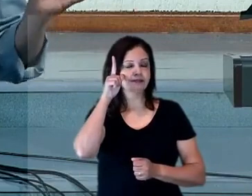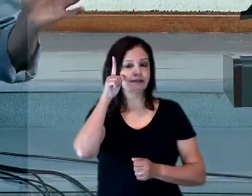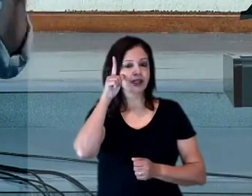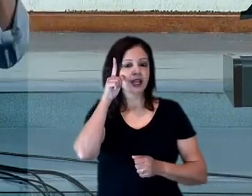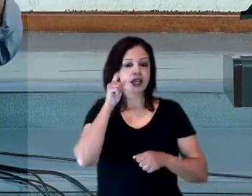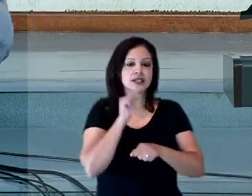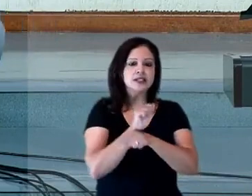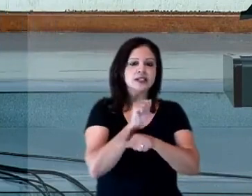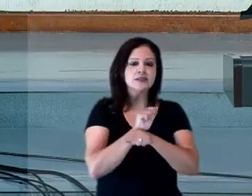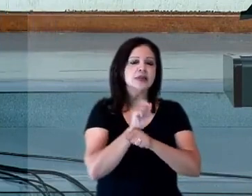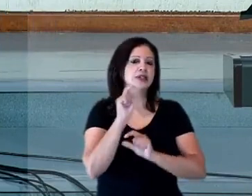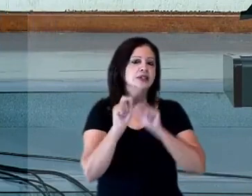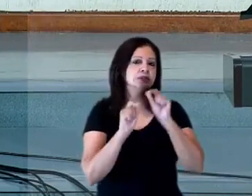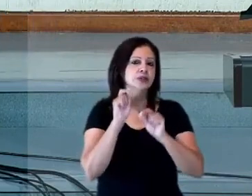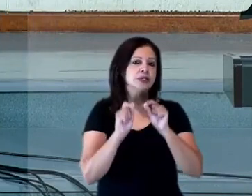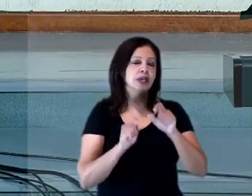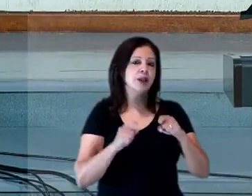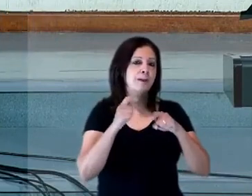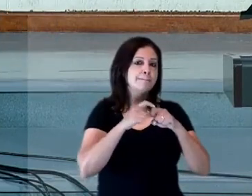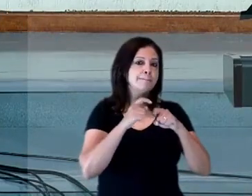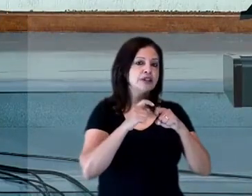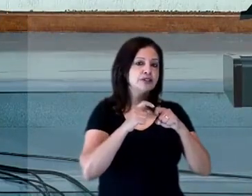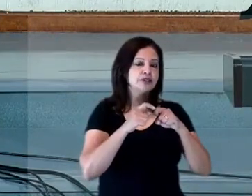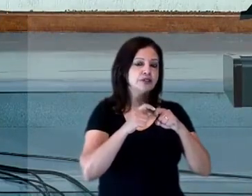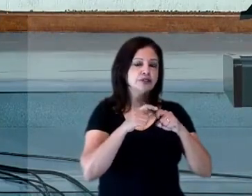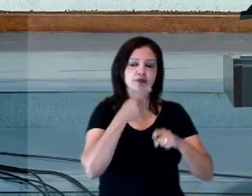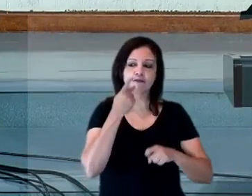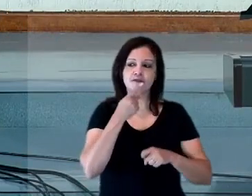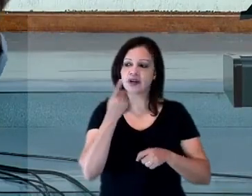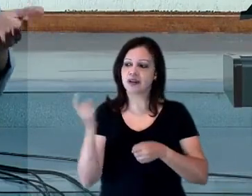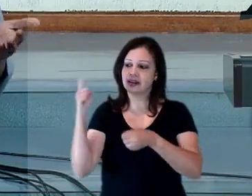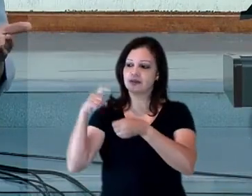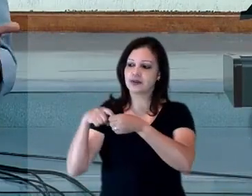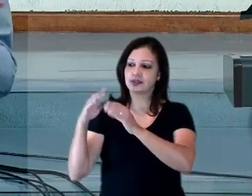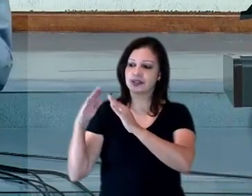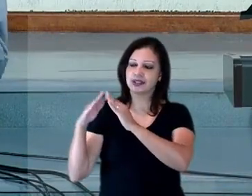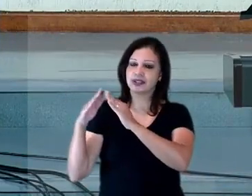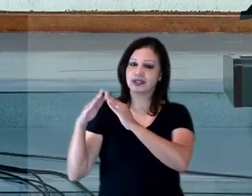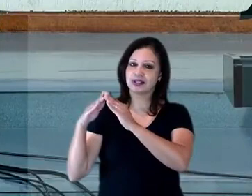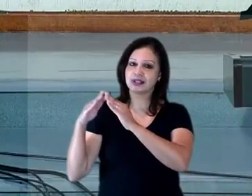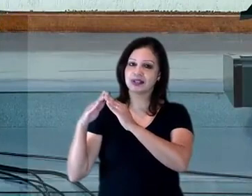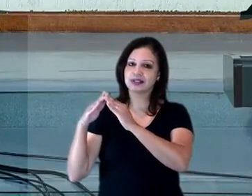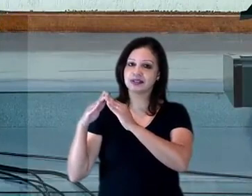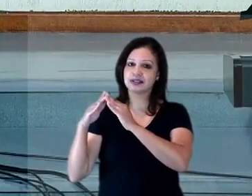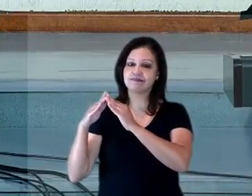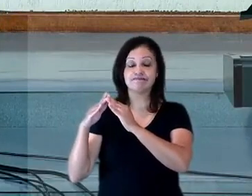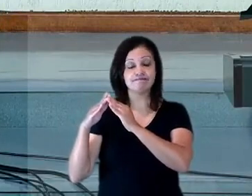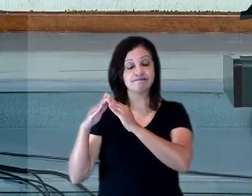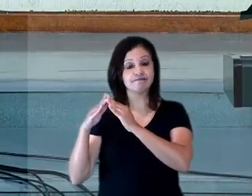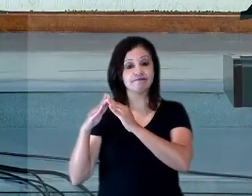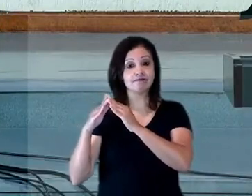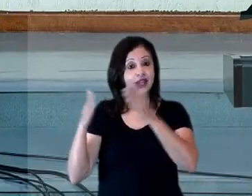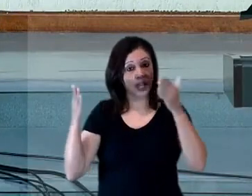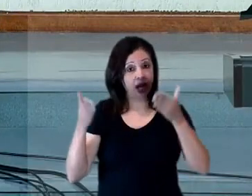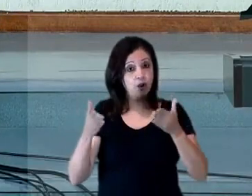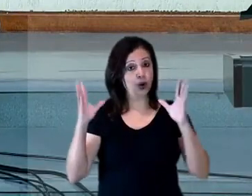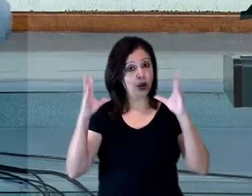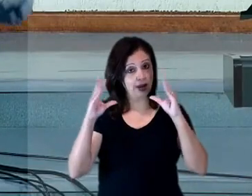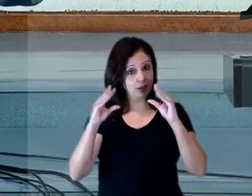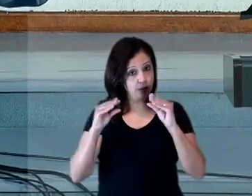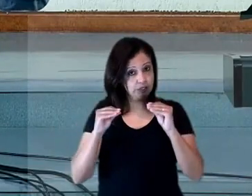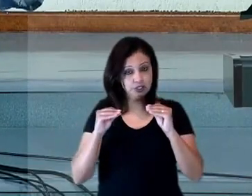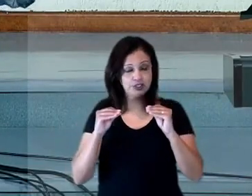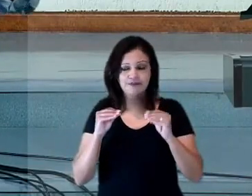do médico com a expectativa de terem alta e almoçar em casa. Agora à noite, eu não tenho notícias atualizadas. Se você tiver, por